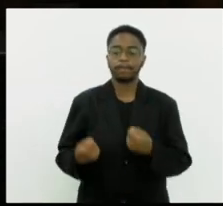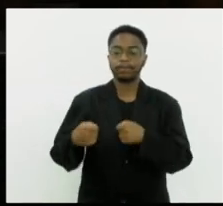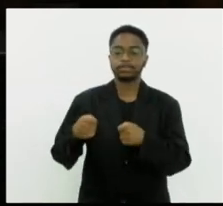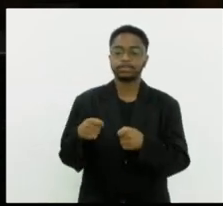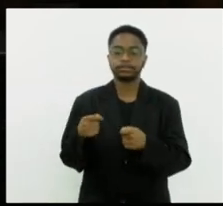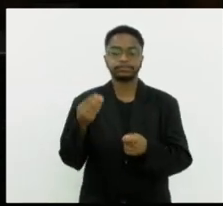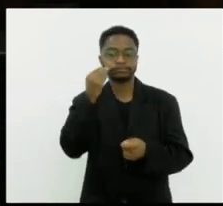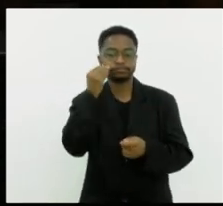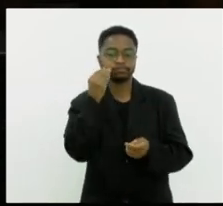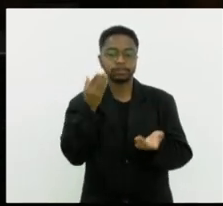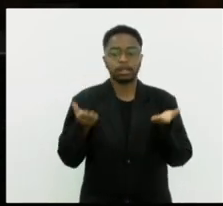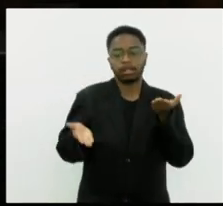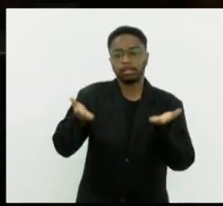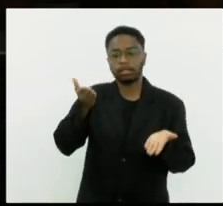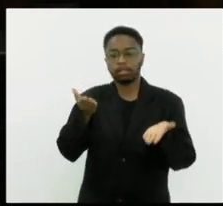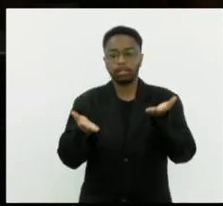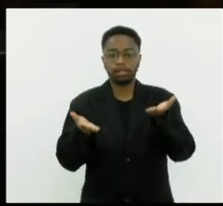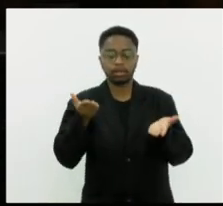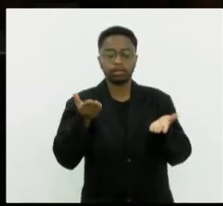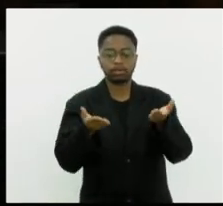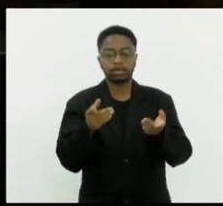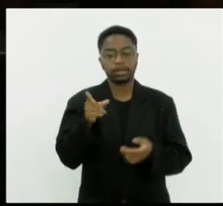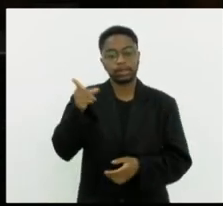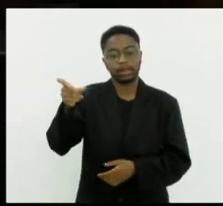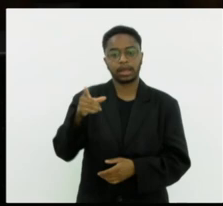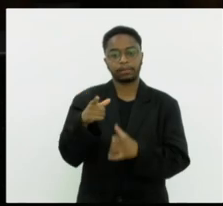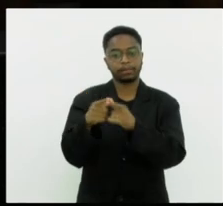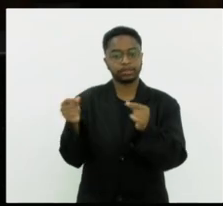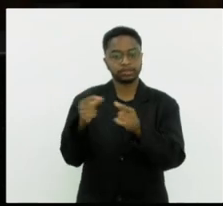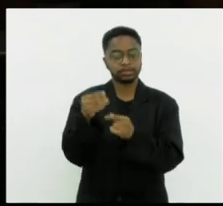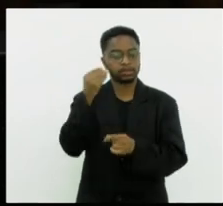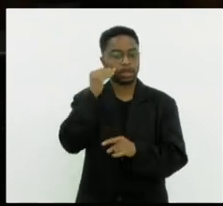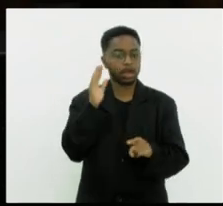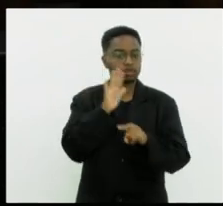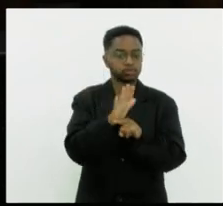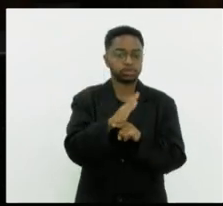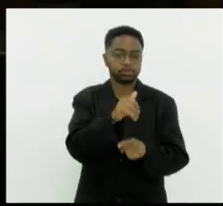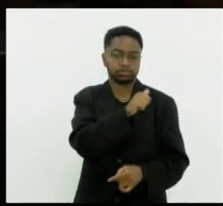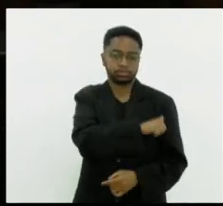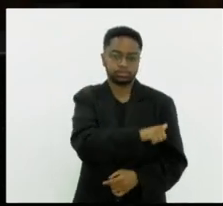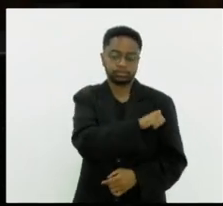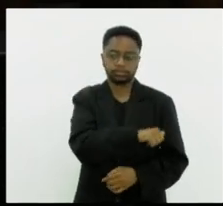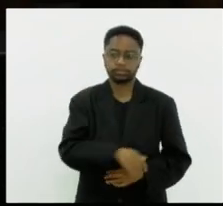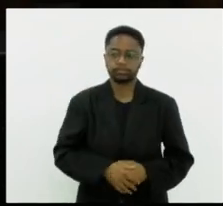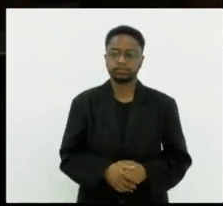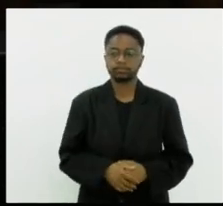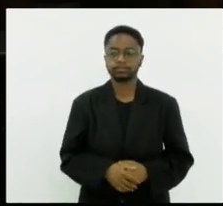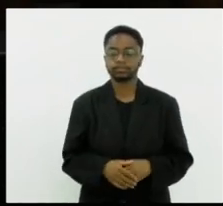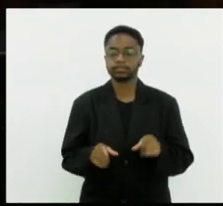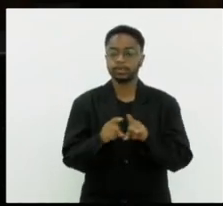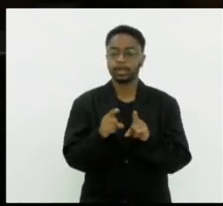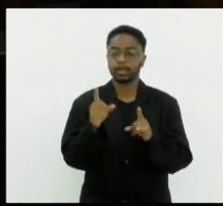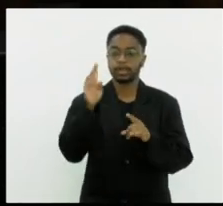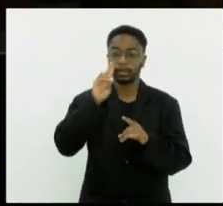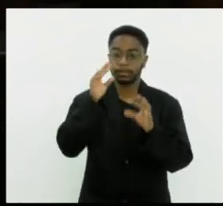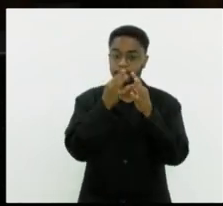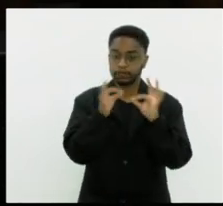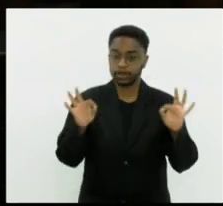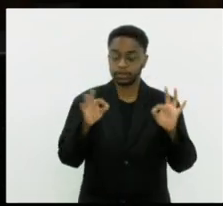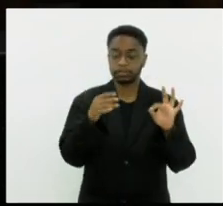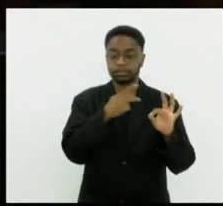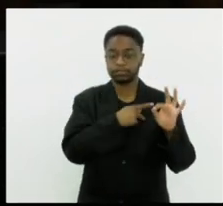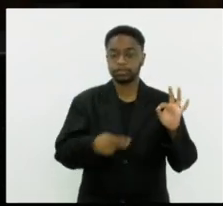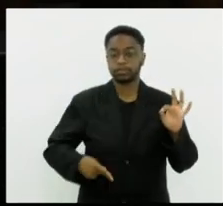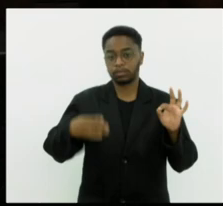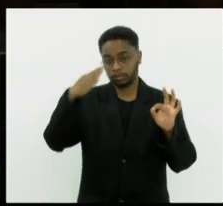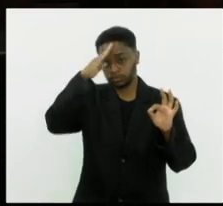mão no governo do governo federal para poder ajudar o Estado do Rio de Janeiro. Lembrando a frase que o presidente Bolsonaro